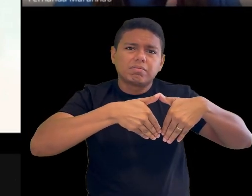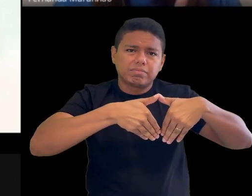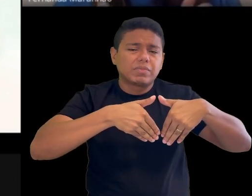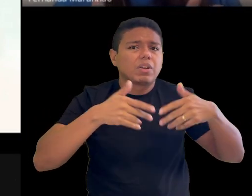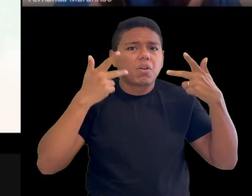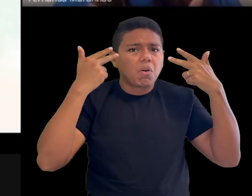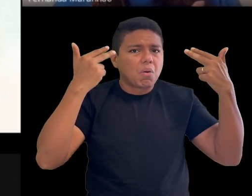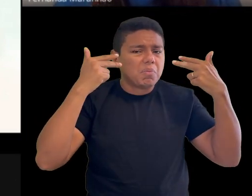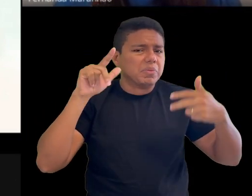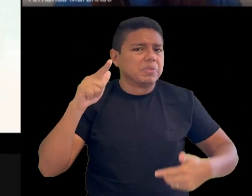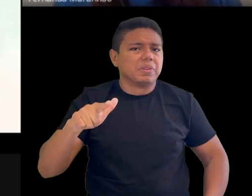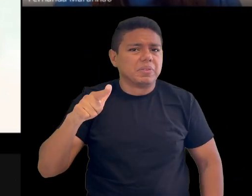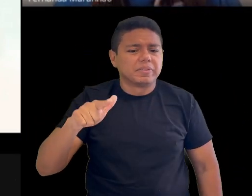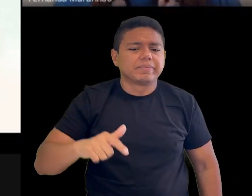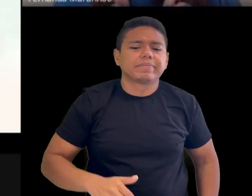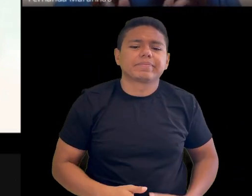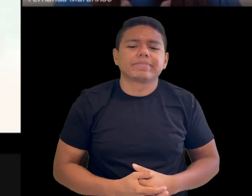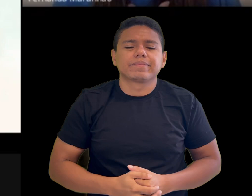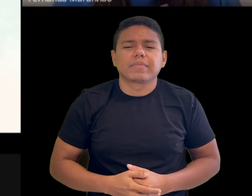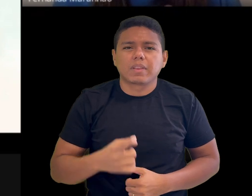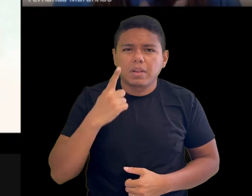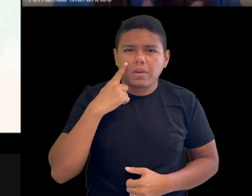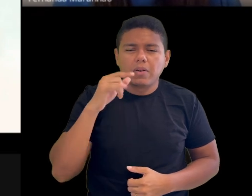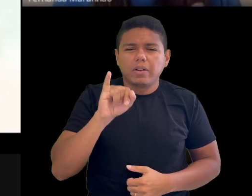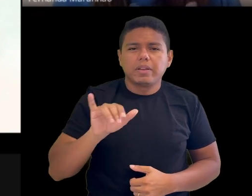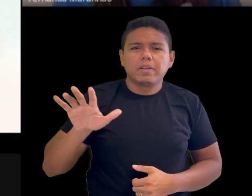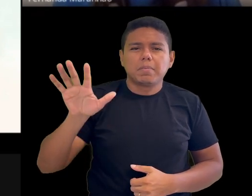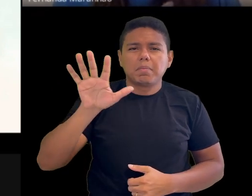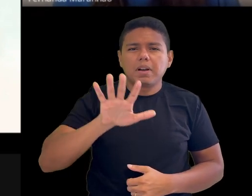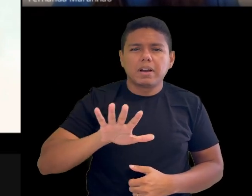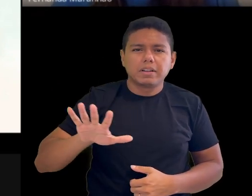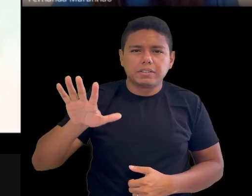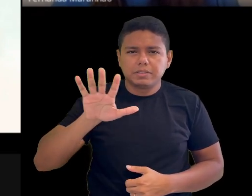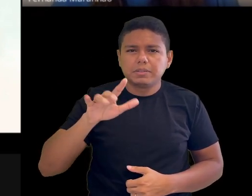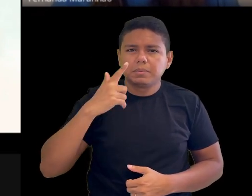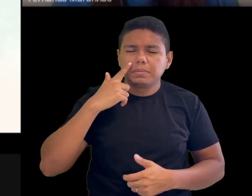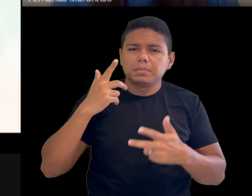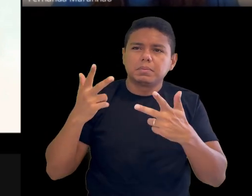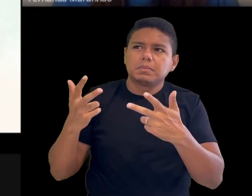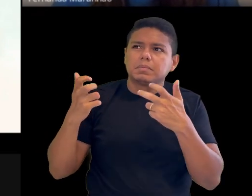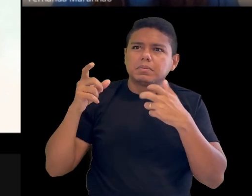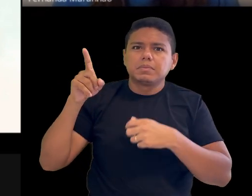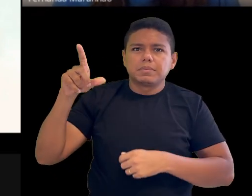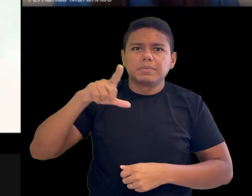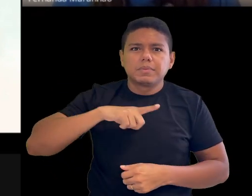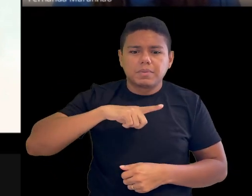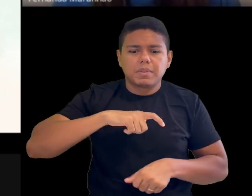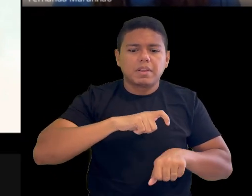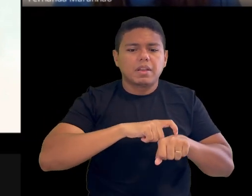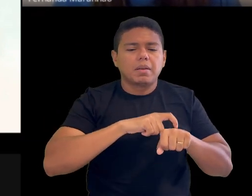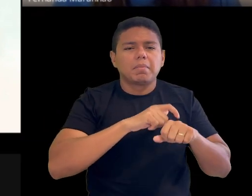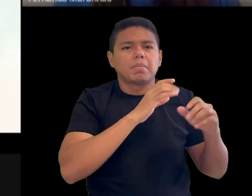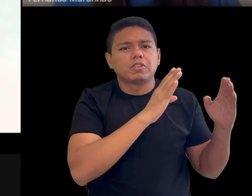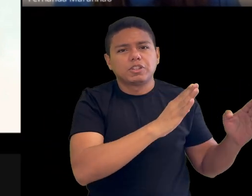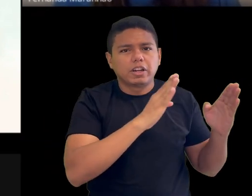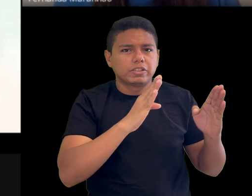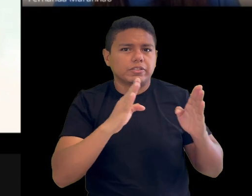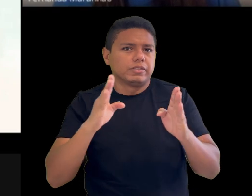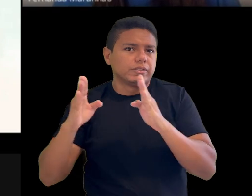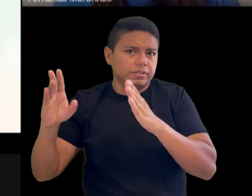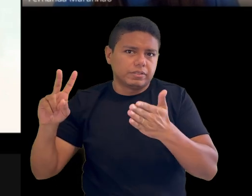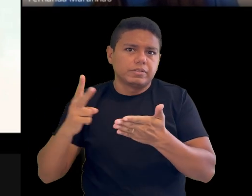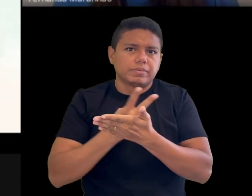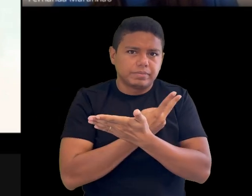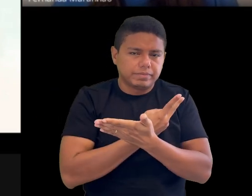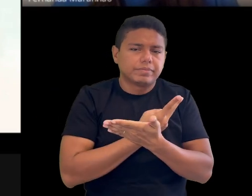nesse slide, nós podemos ver uma imagem que representa os vários estágios de implantação placentária, estágio normal, uma placenta